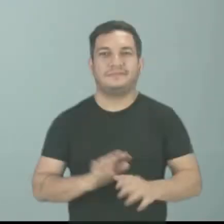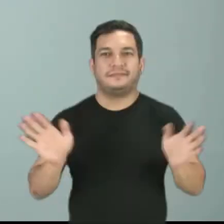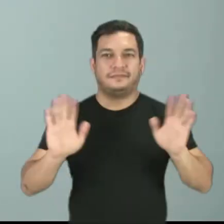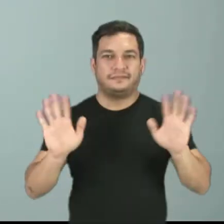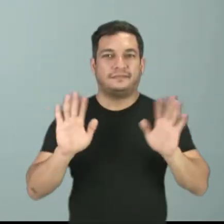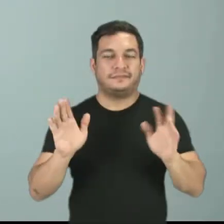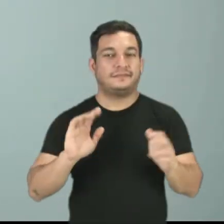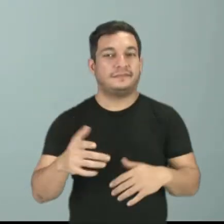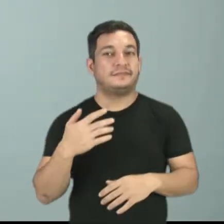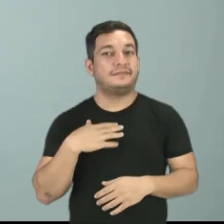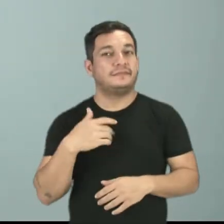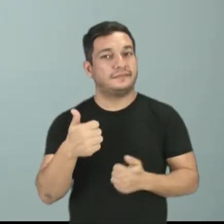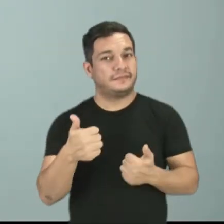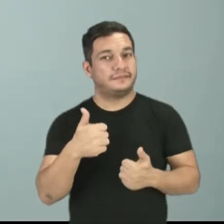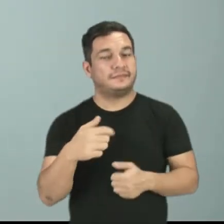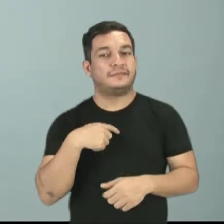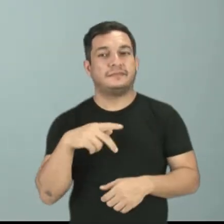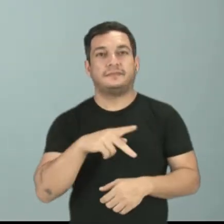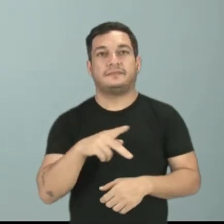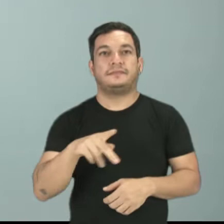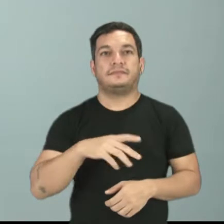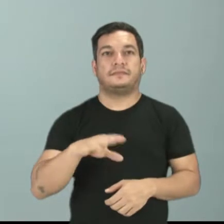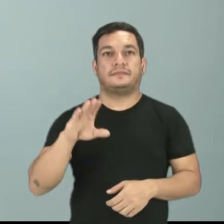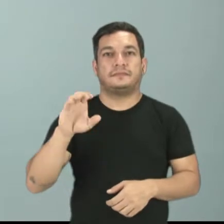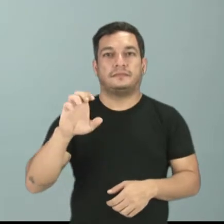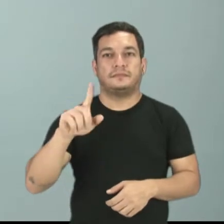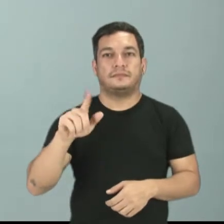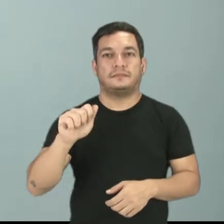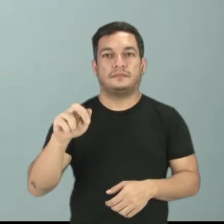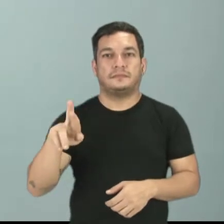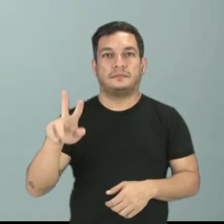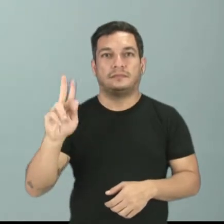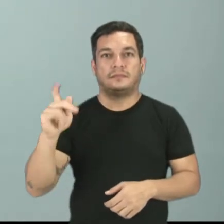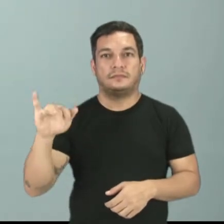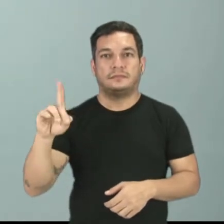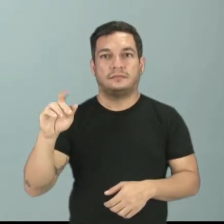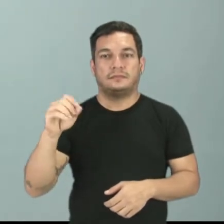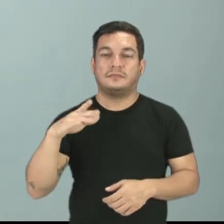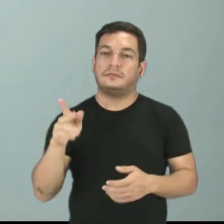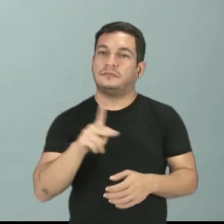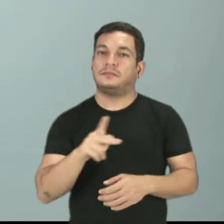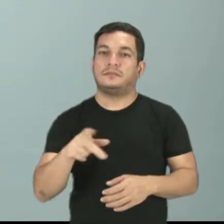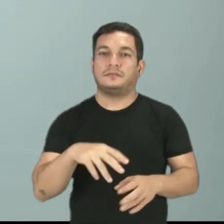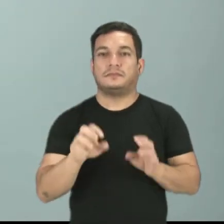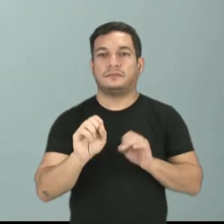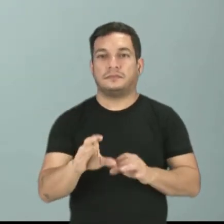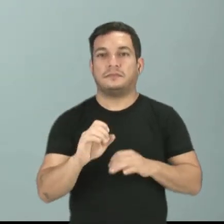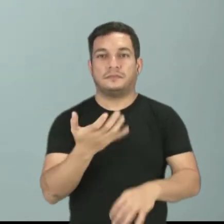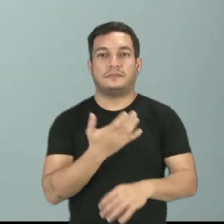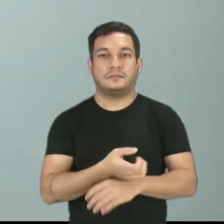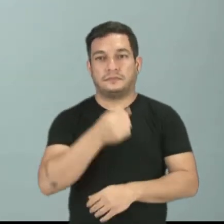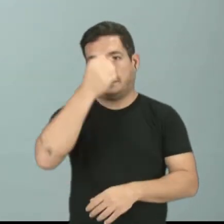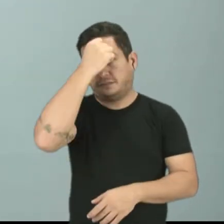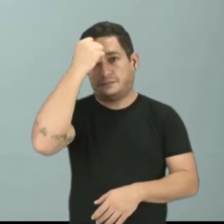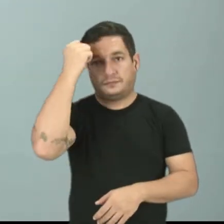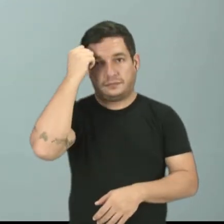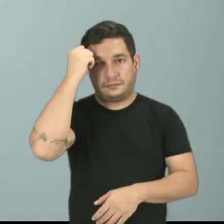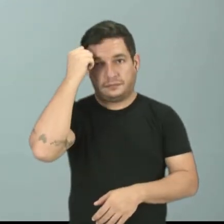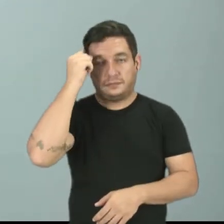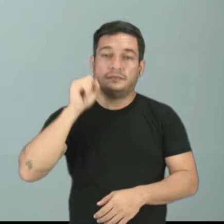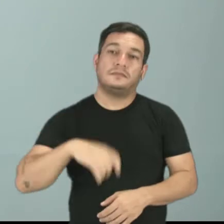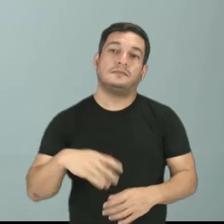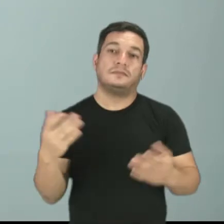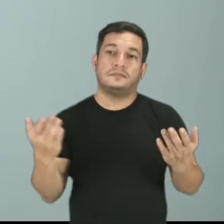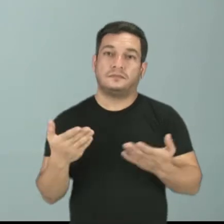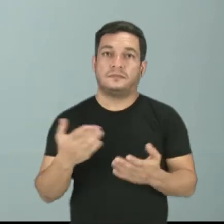Olá pessoal, sou o professor César Hildo, professor que vai estar ministrando essa disciplina de Sociologia. Estamos